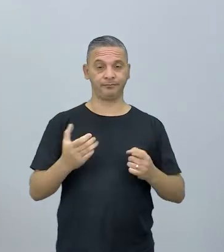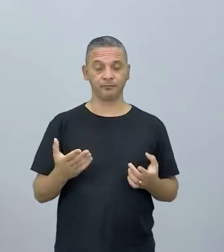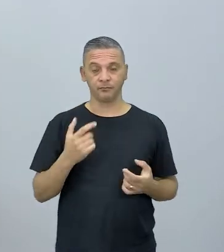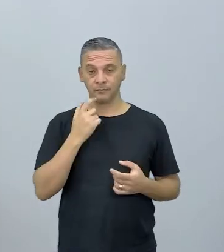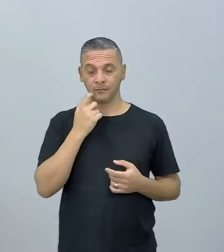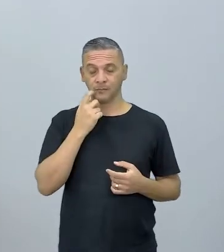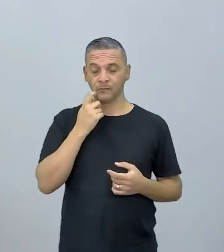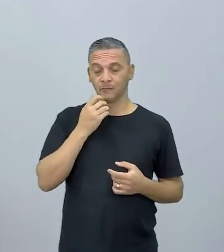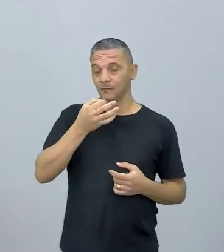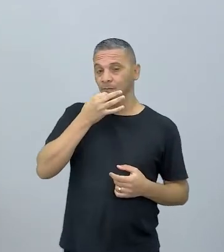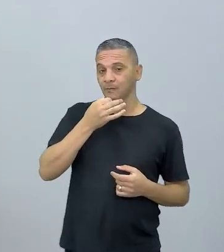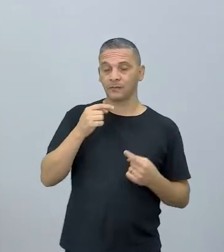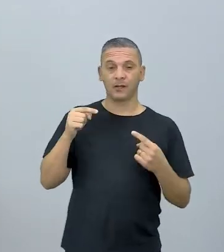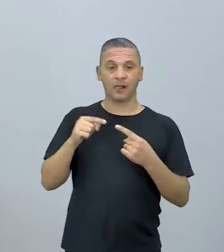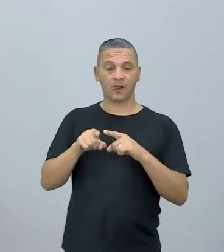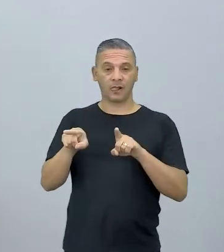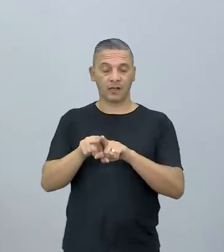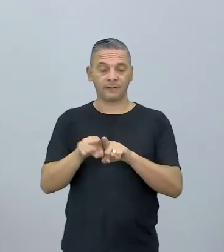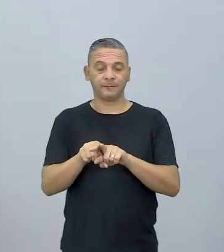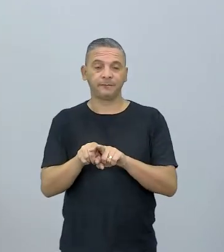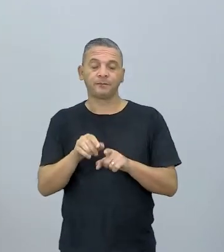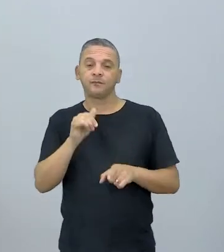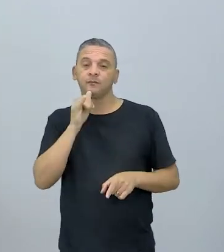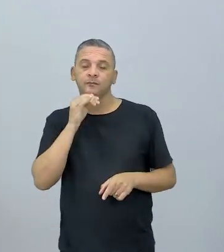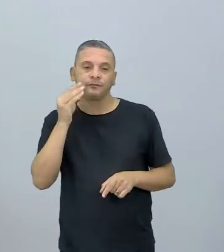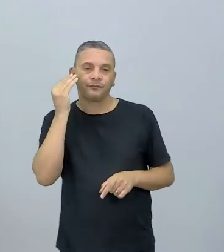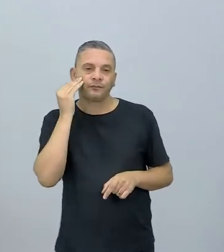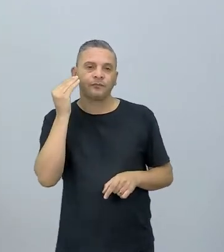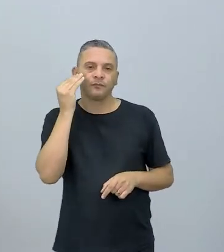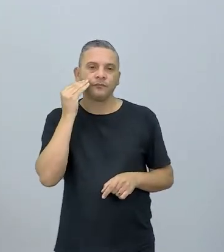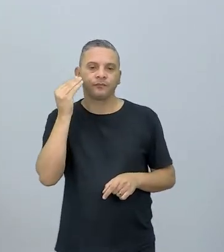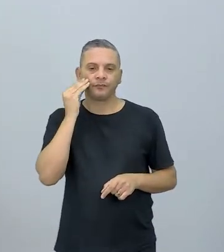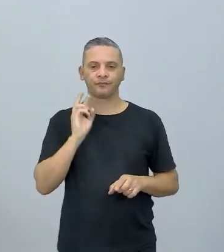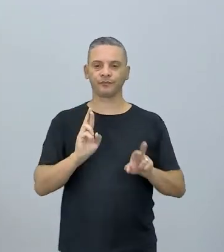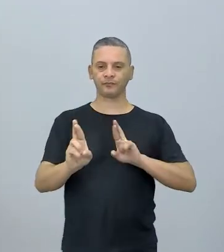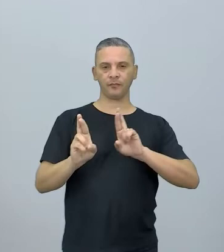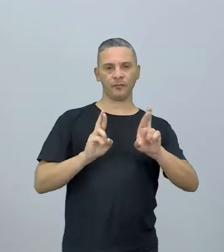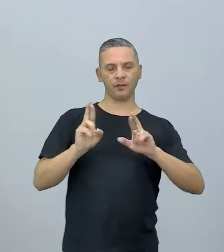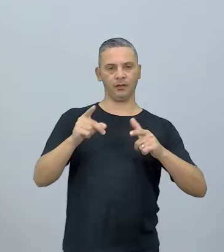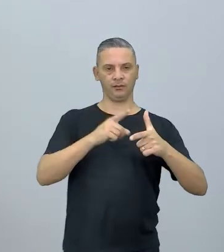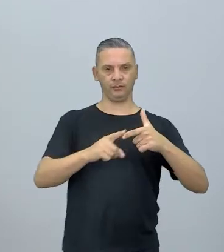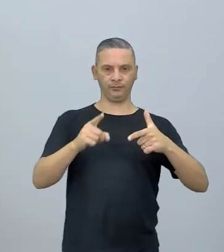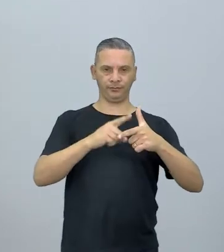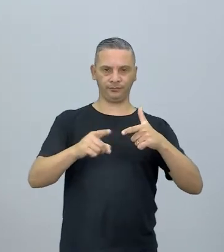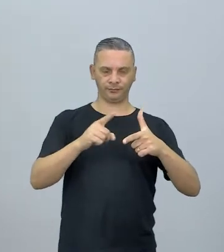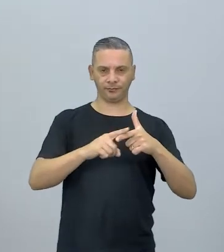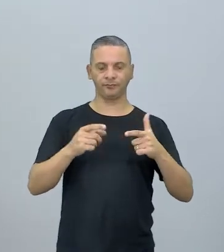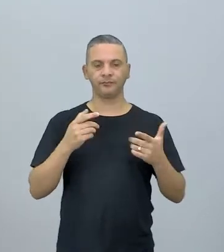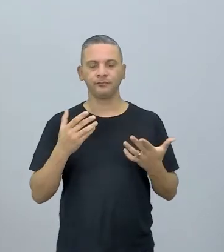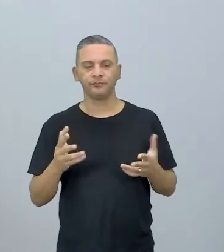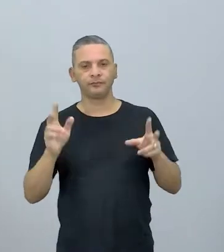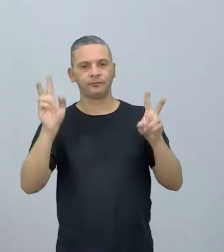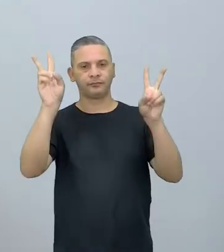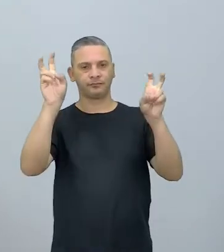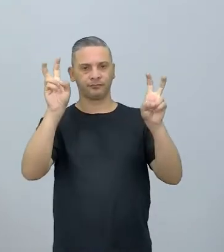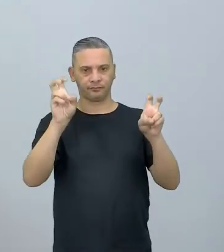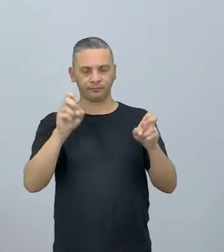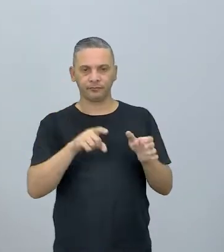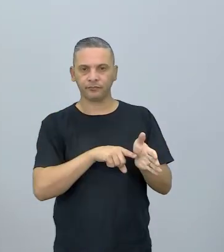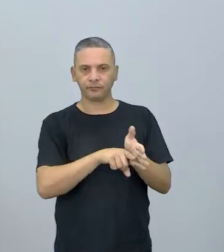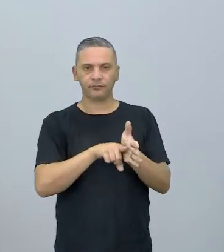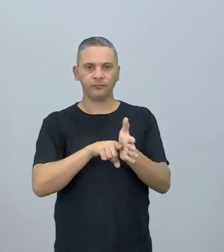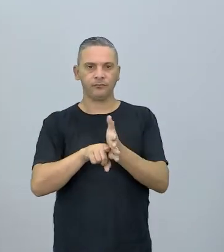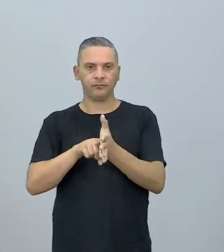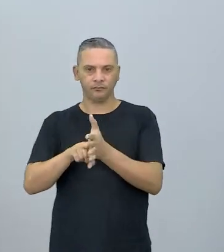as hipóteses são justamente tentativas de responder um problema, né, uma questão de